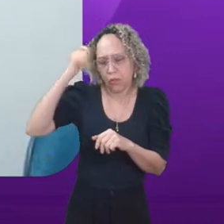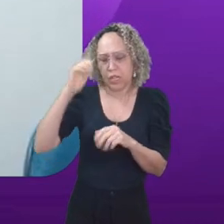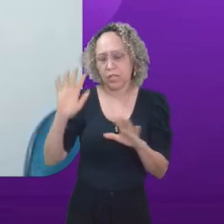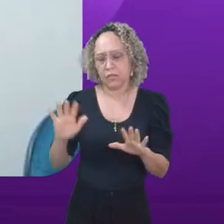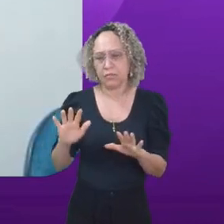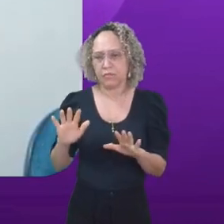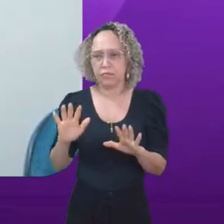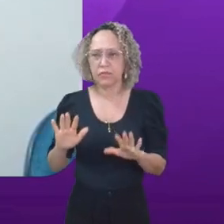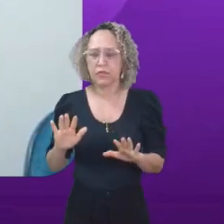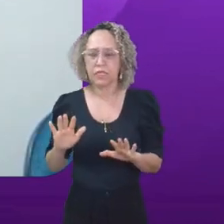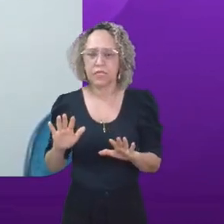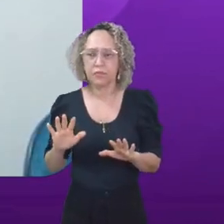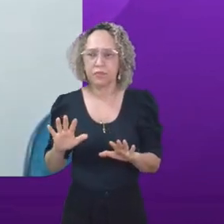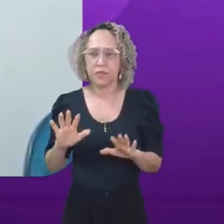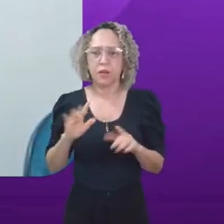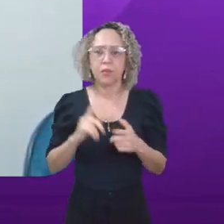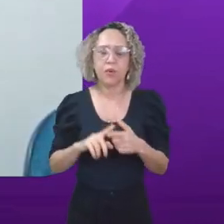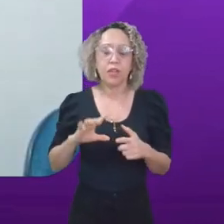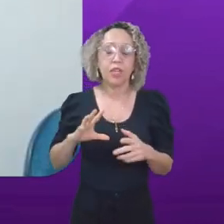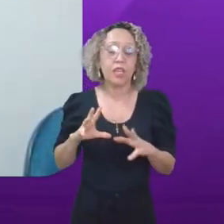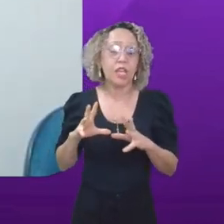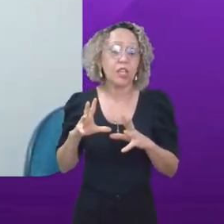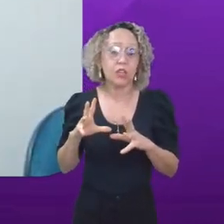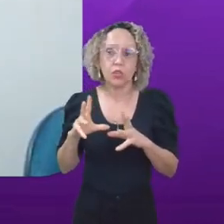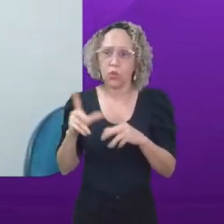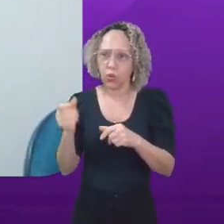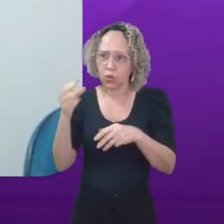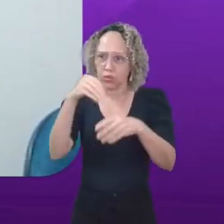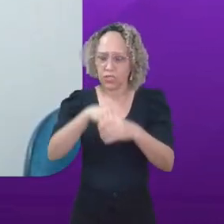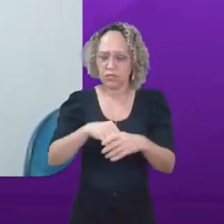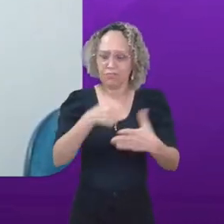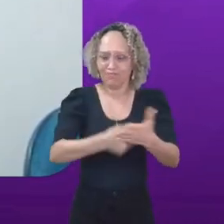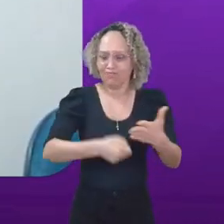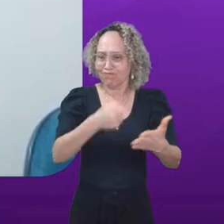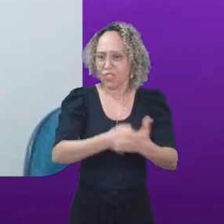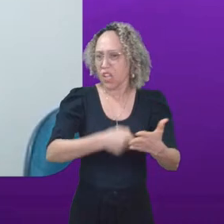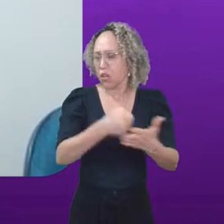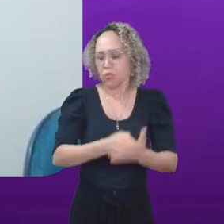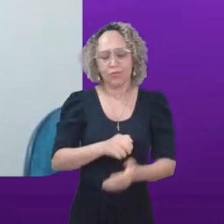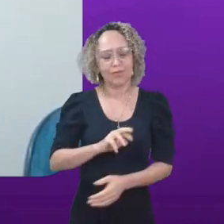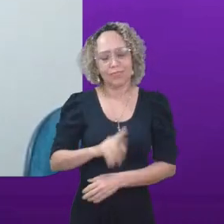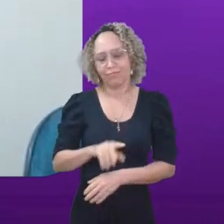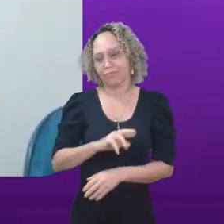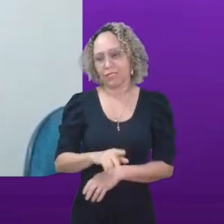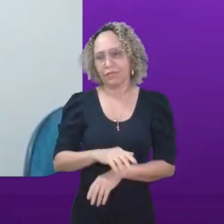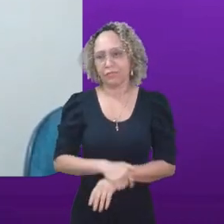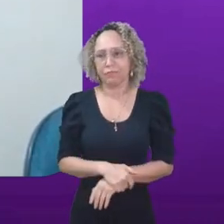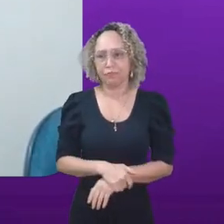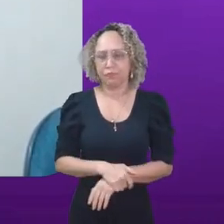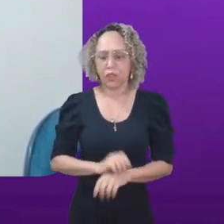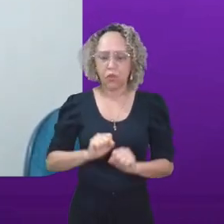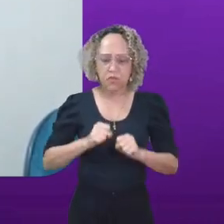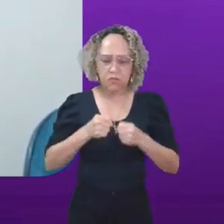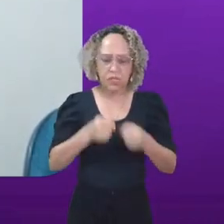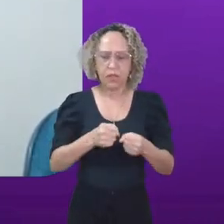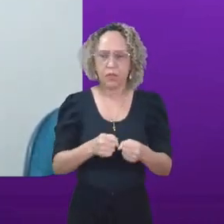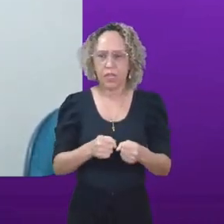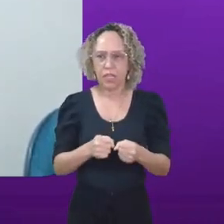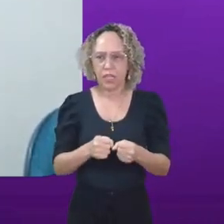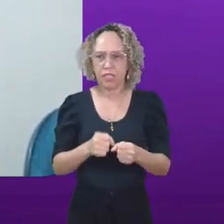Nem todos estão ligados à luta, nem todos estão dispostos a essa luta, né? No enfrentamento,